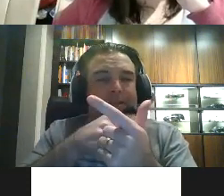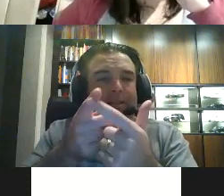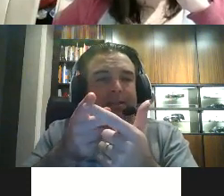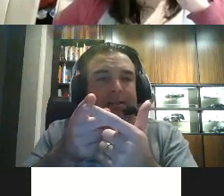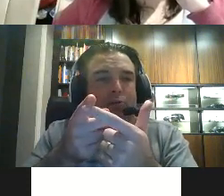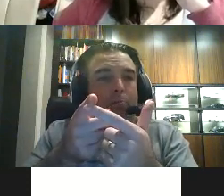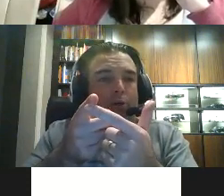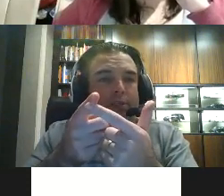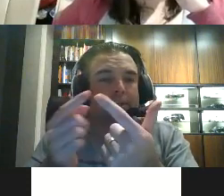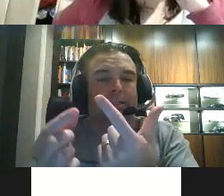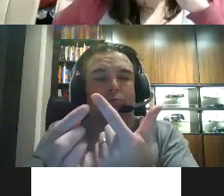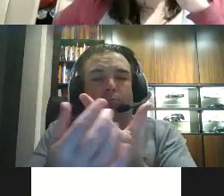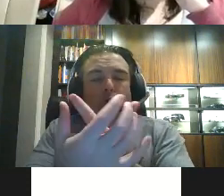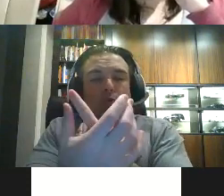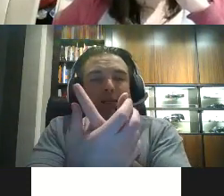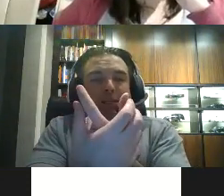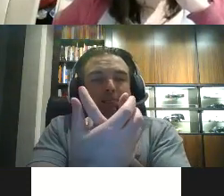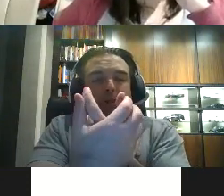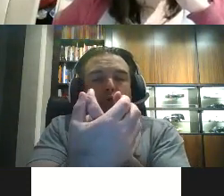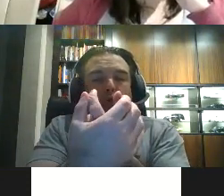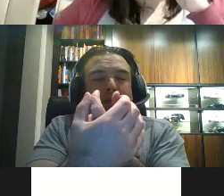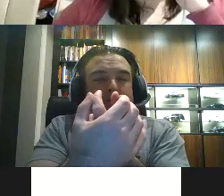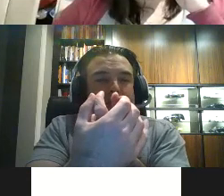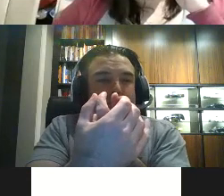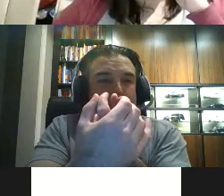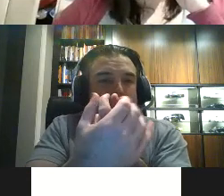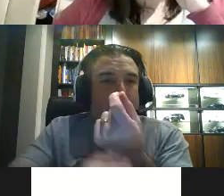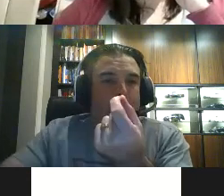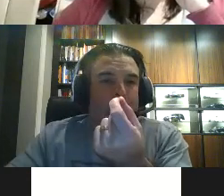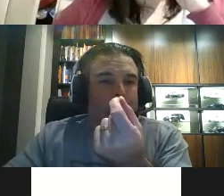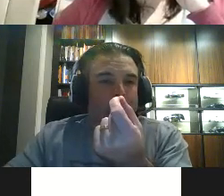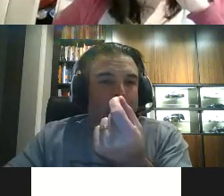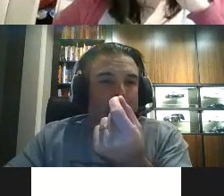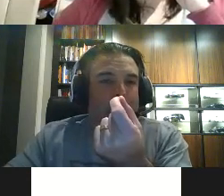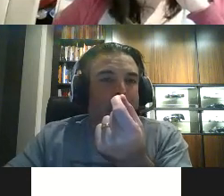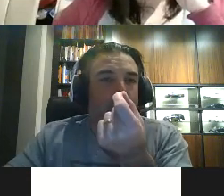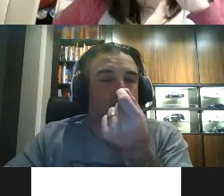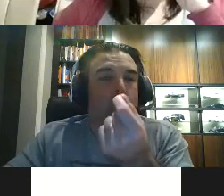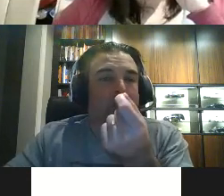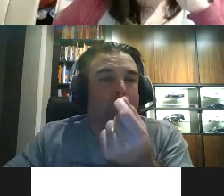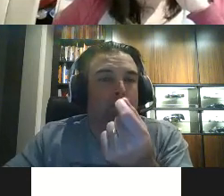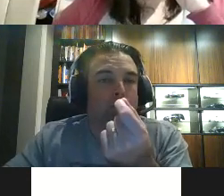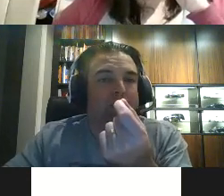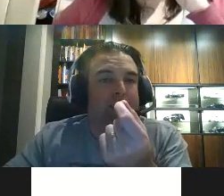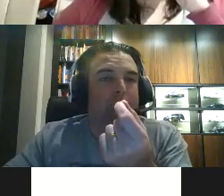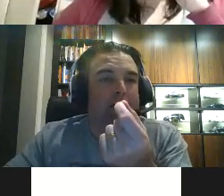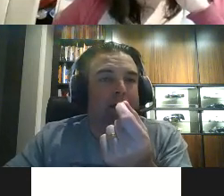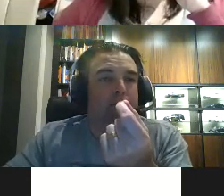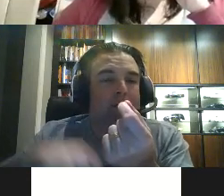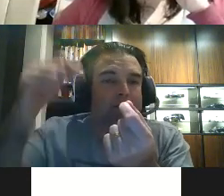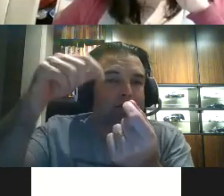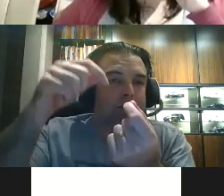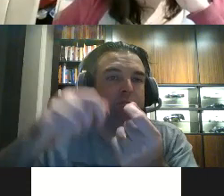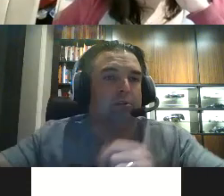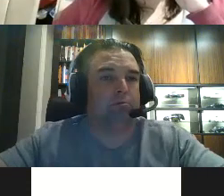carga oposta. Então, o poluente sempre gruda no sedimento. Então, toda a poluição da